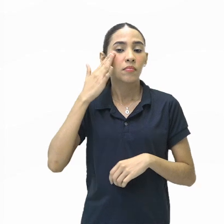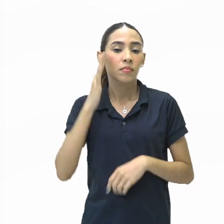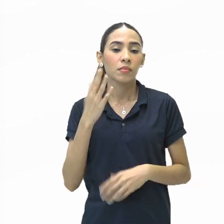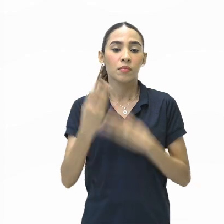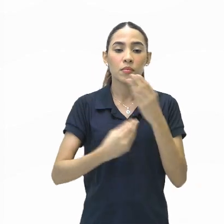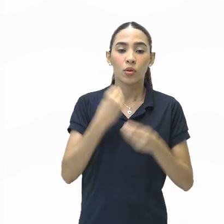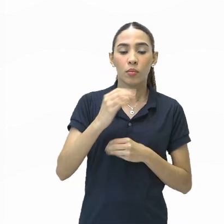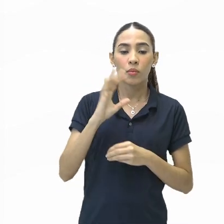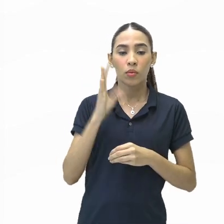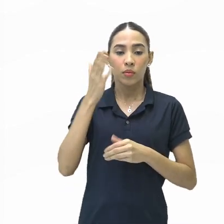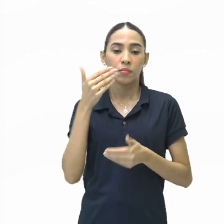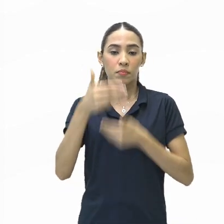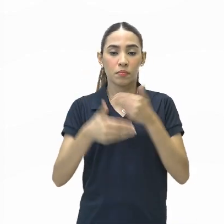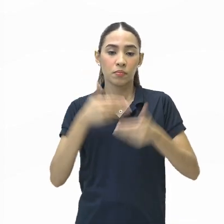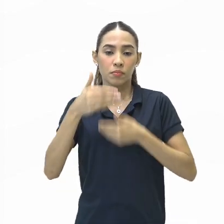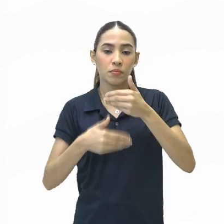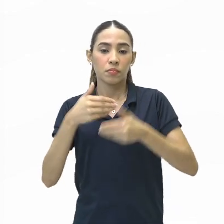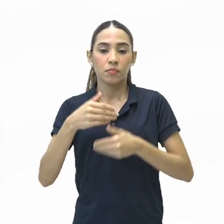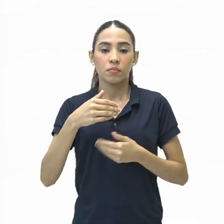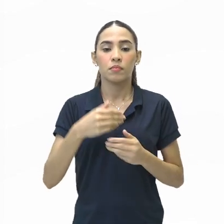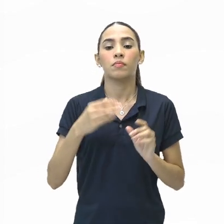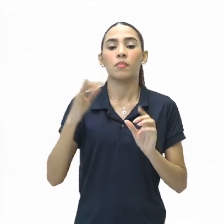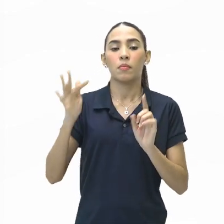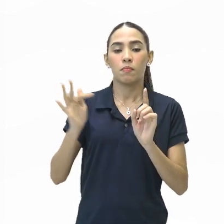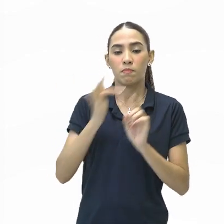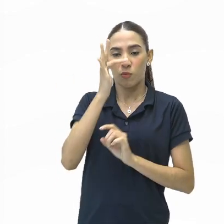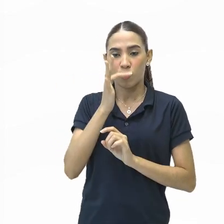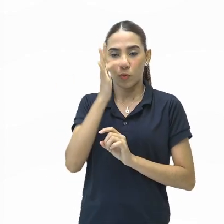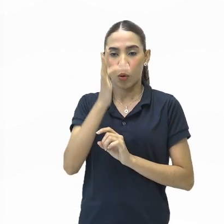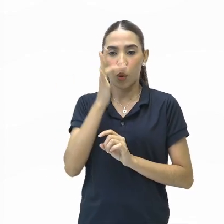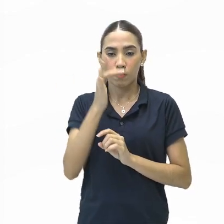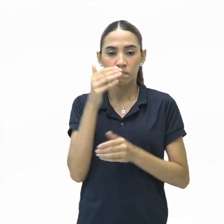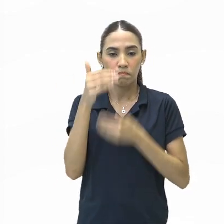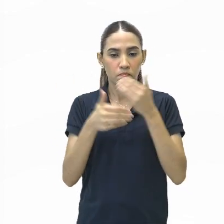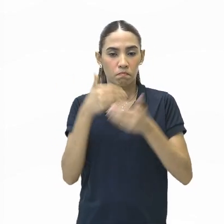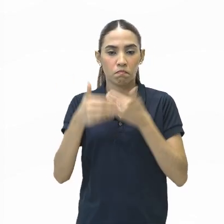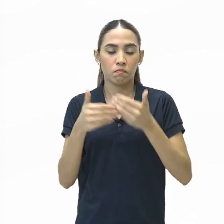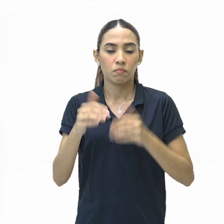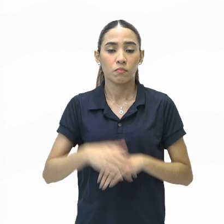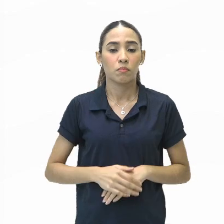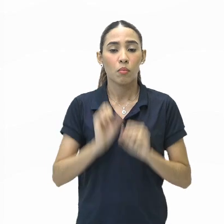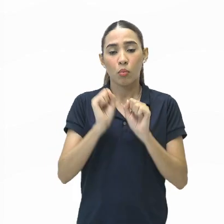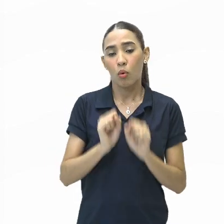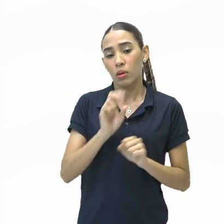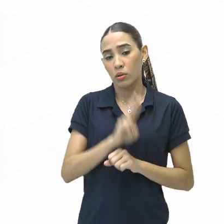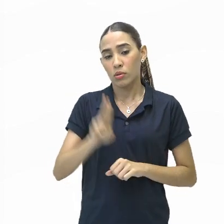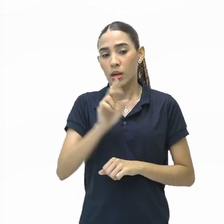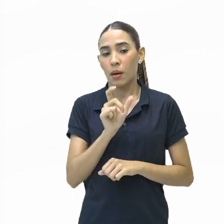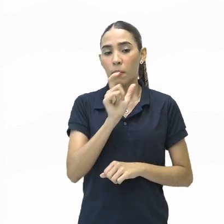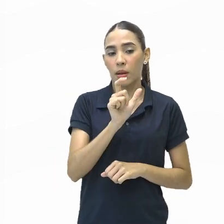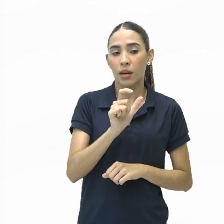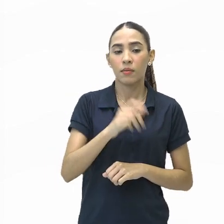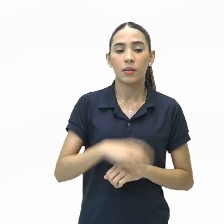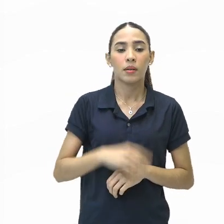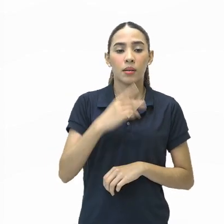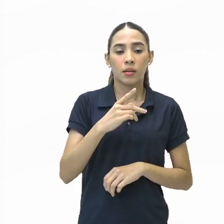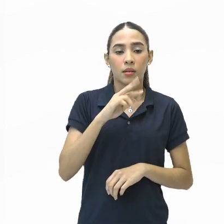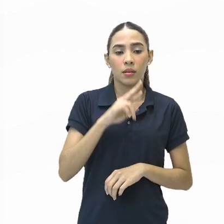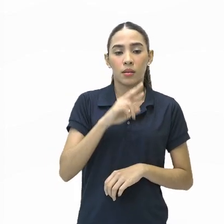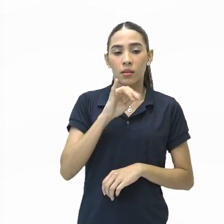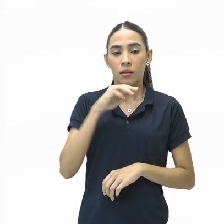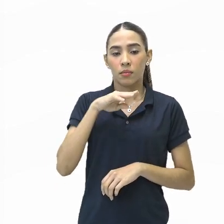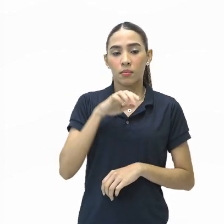entender como ocorre o processo de polinização das flores. Vocês podem usar, então, aí o termo primeiramente como um conectivo